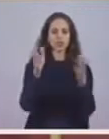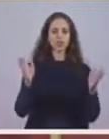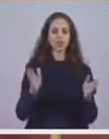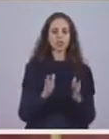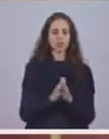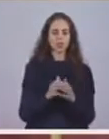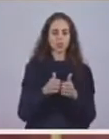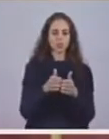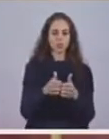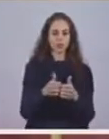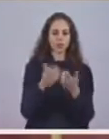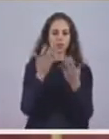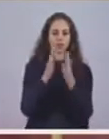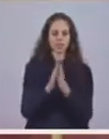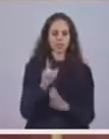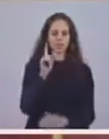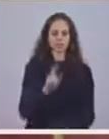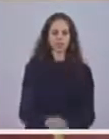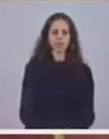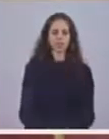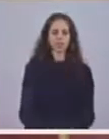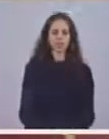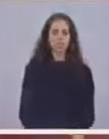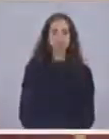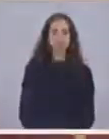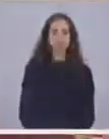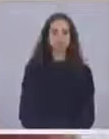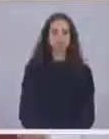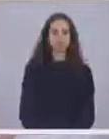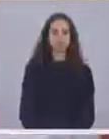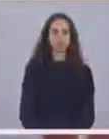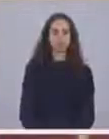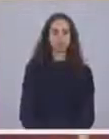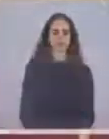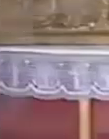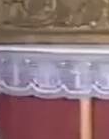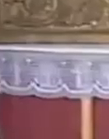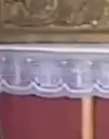Ele acompanha. Graças a Deus.